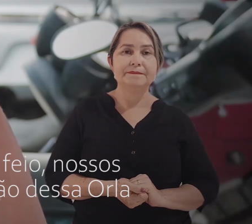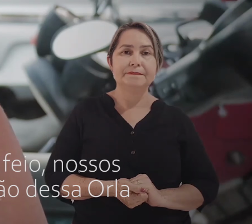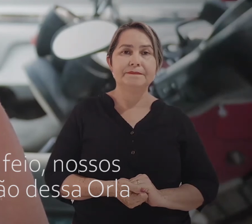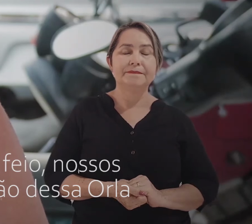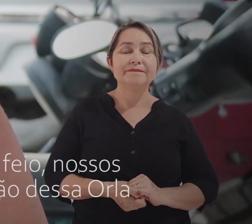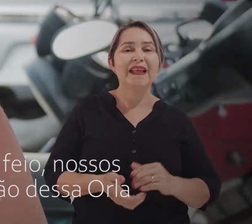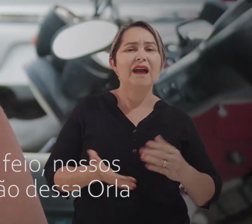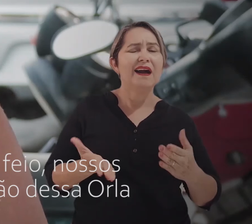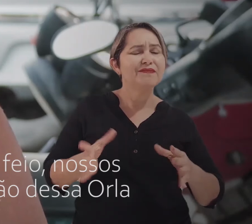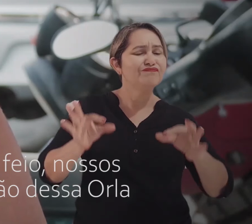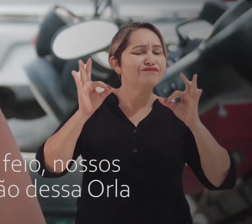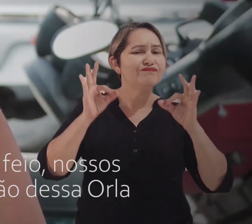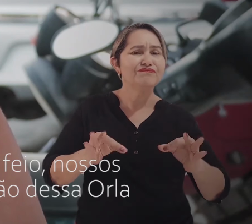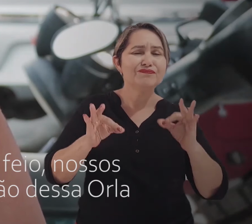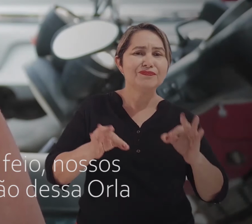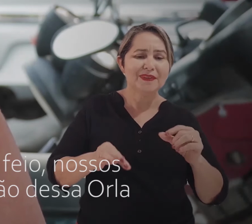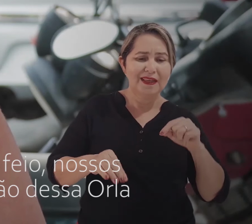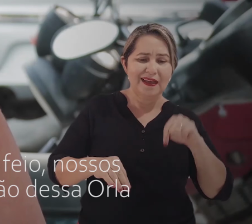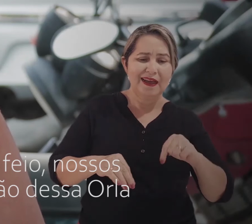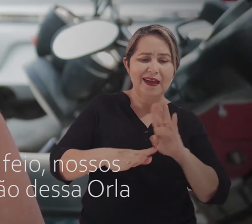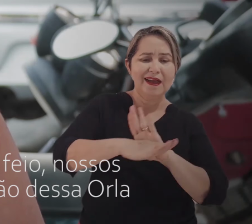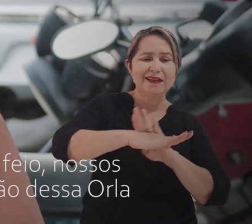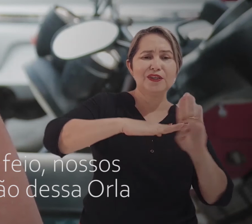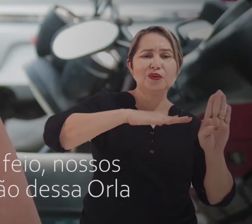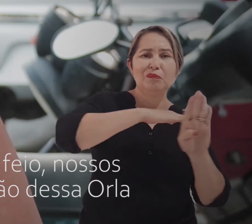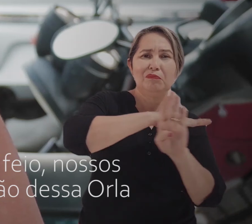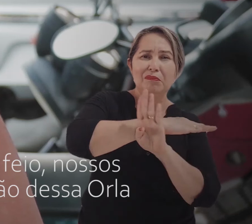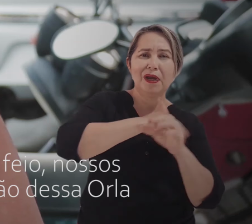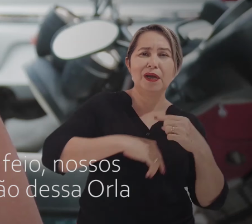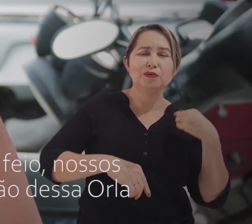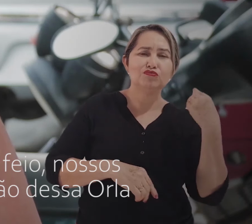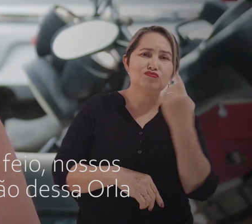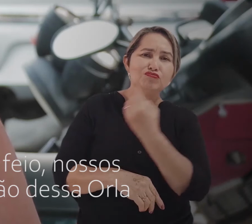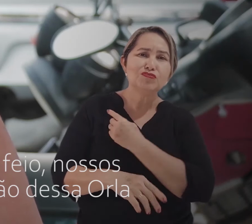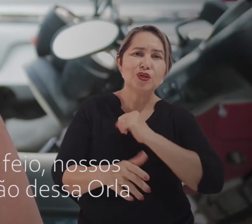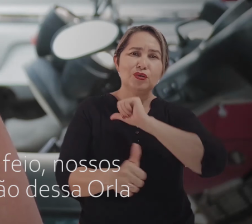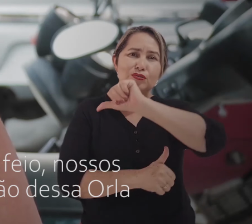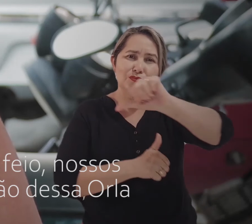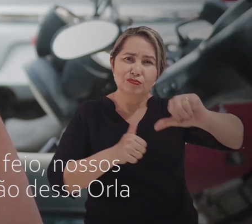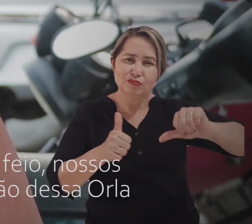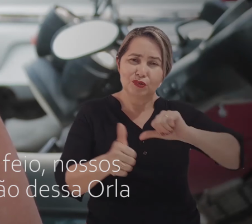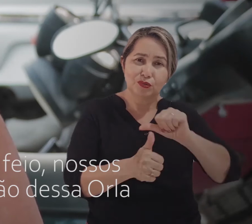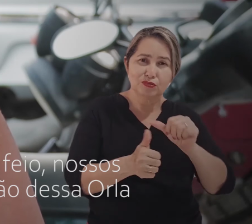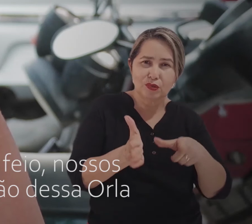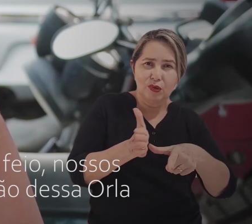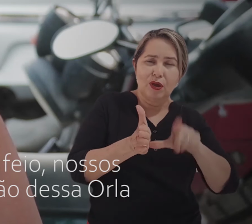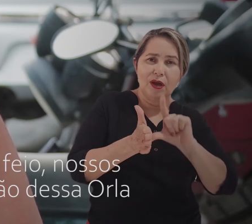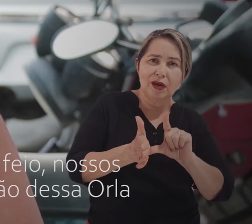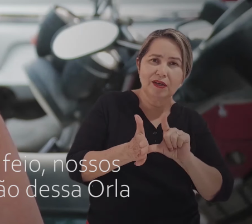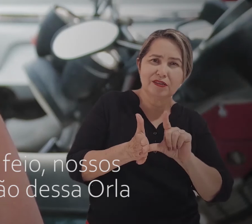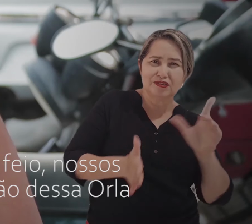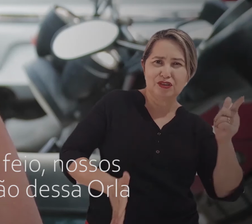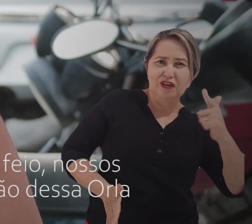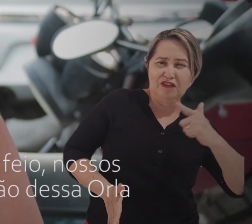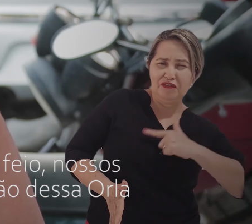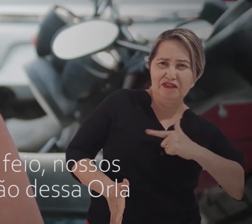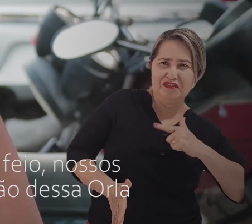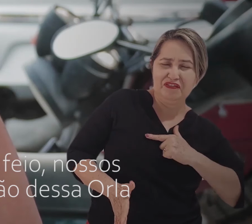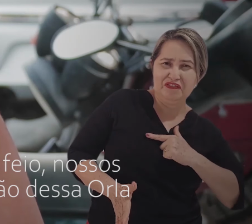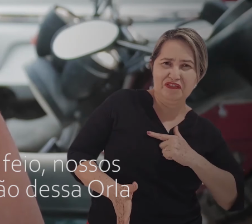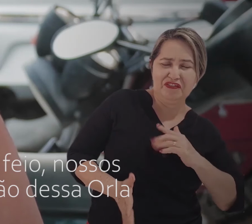Com certeza, o nosso bairro mudou bastante, porque isso aqui era muito feio, nossos quintais. Era cheio de mato,